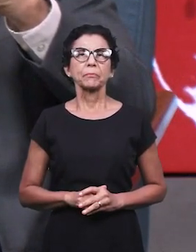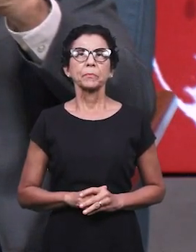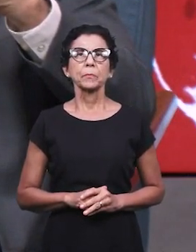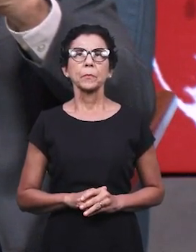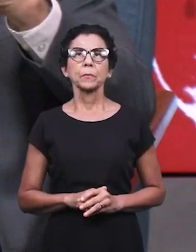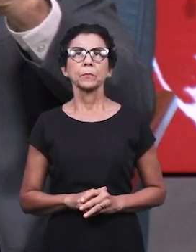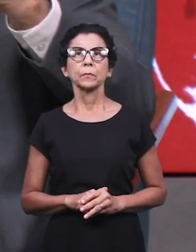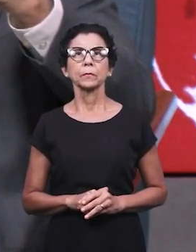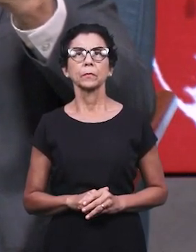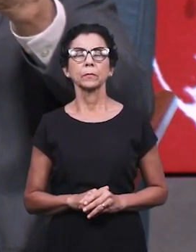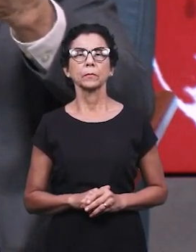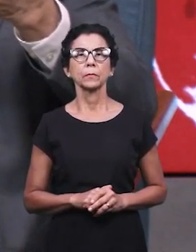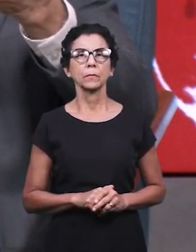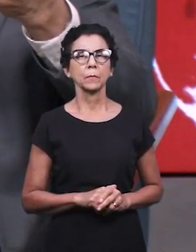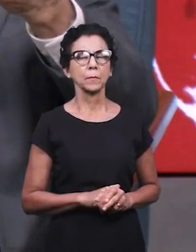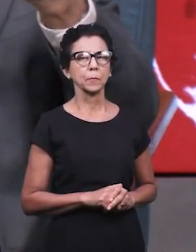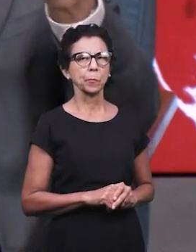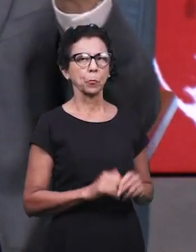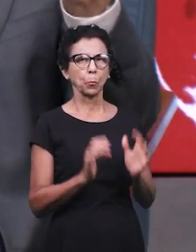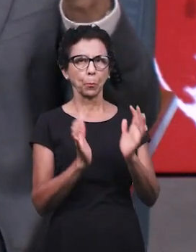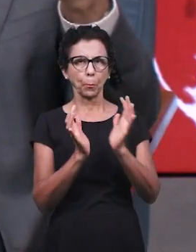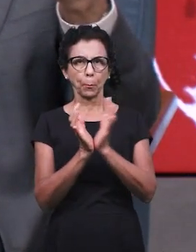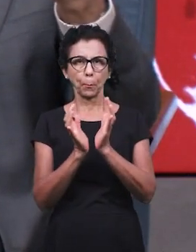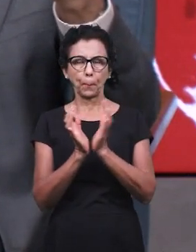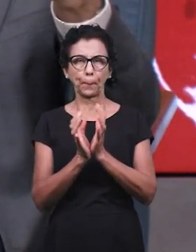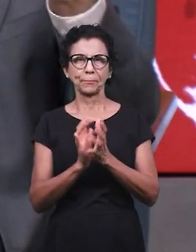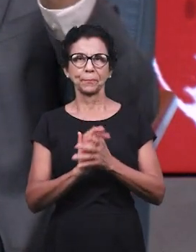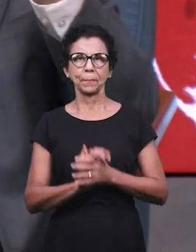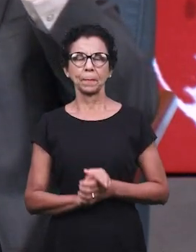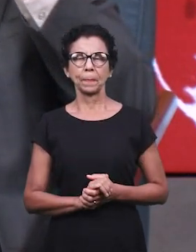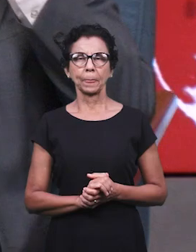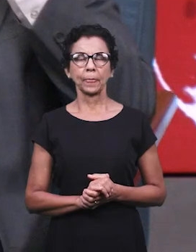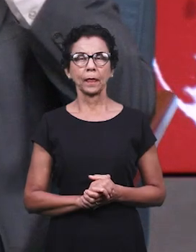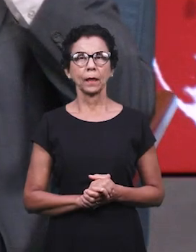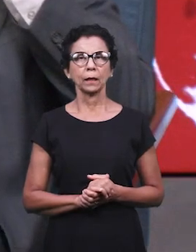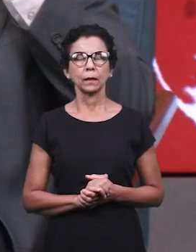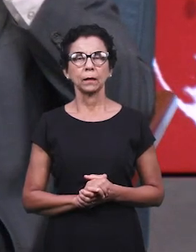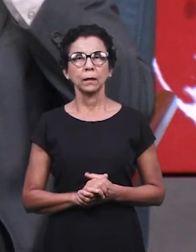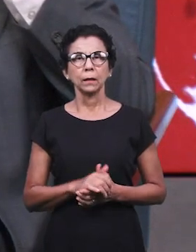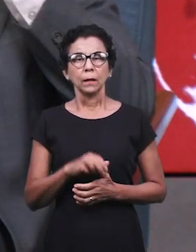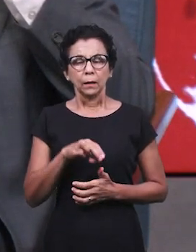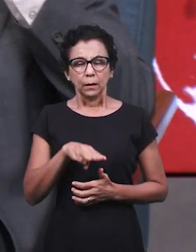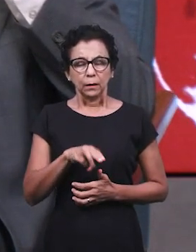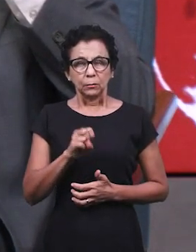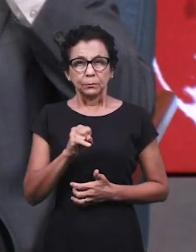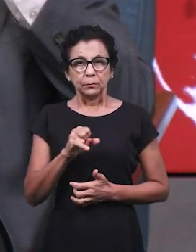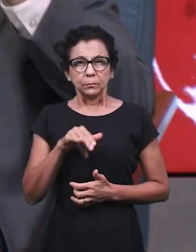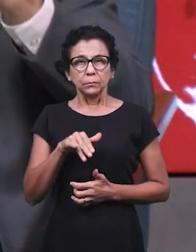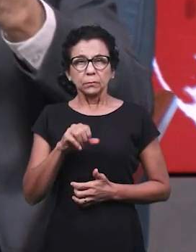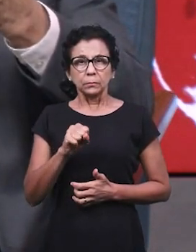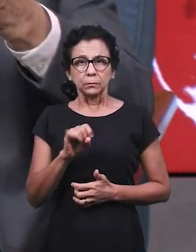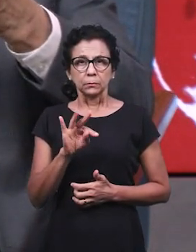ministérios, nós estamos falando ministérios. Por que ministérios?